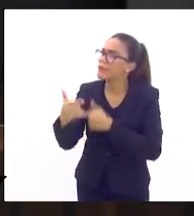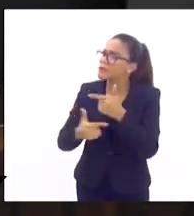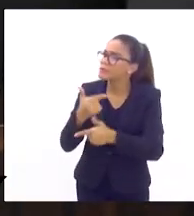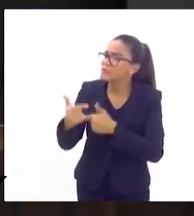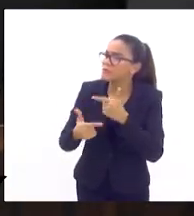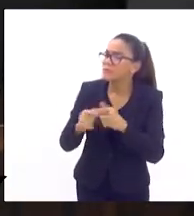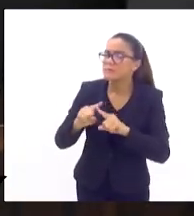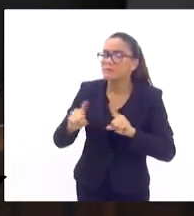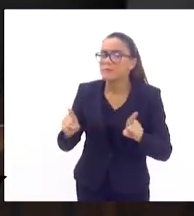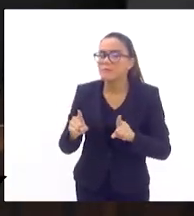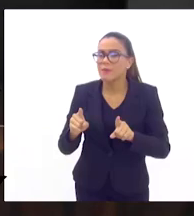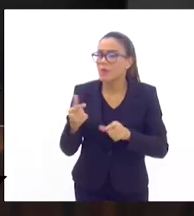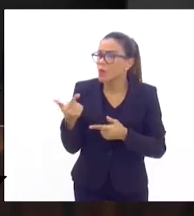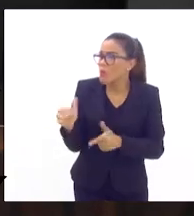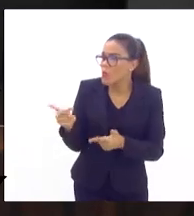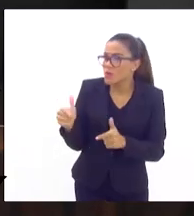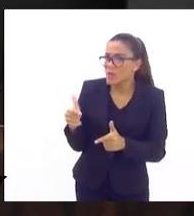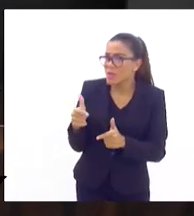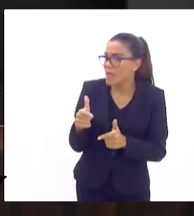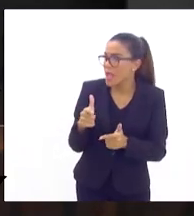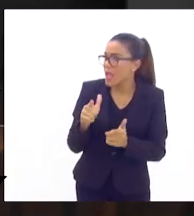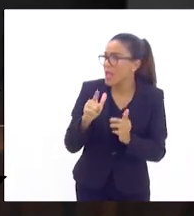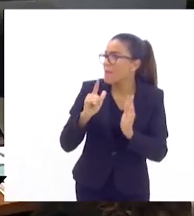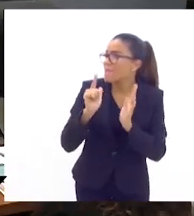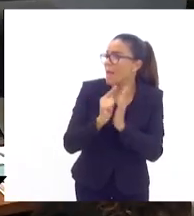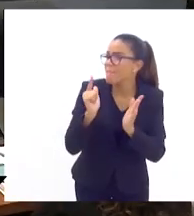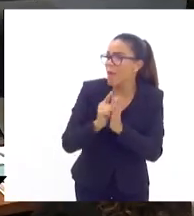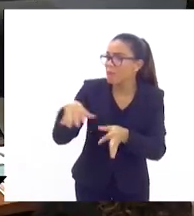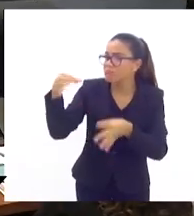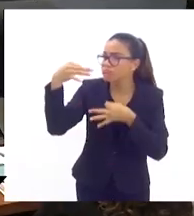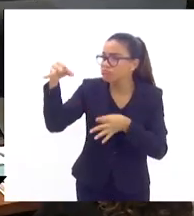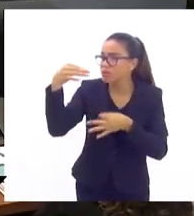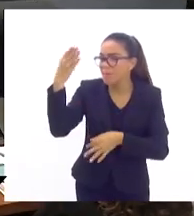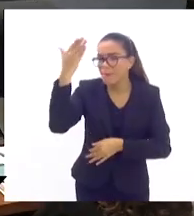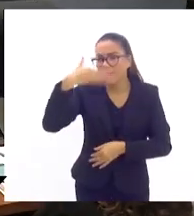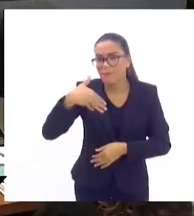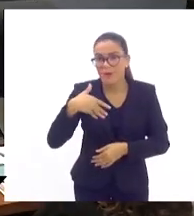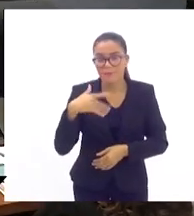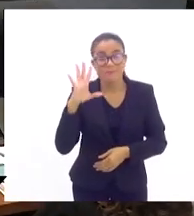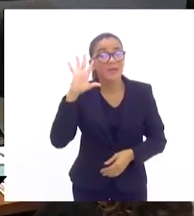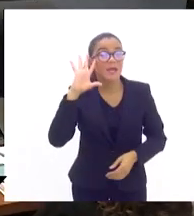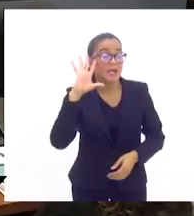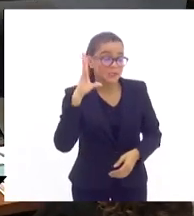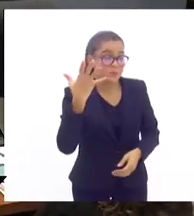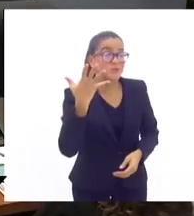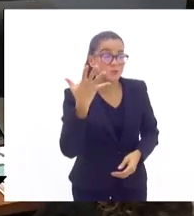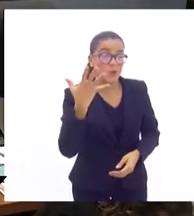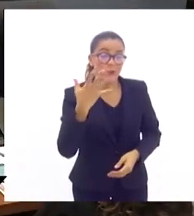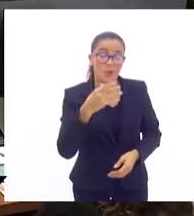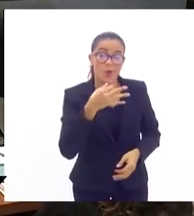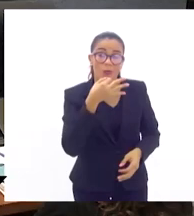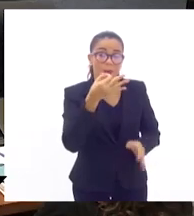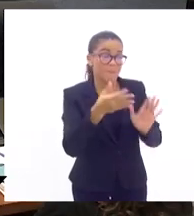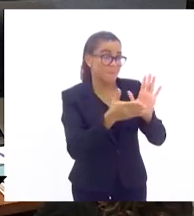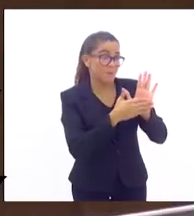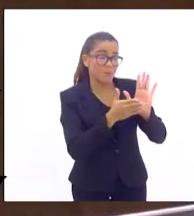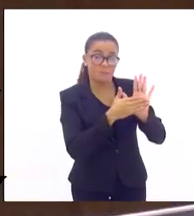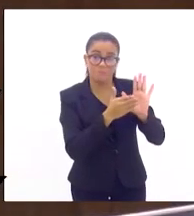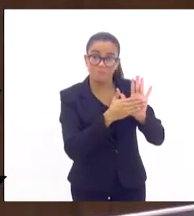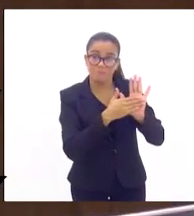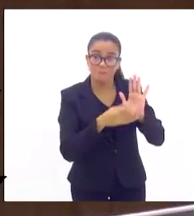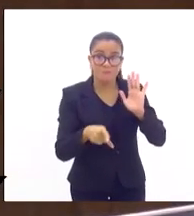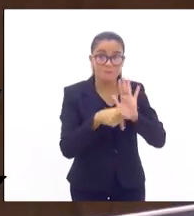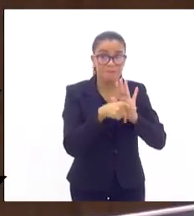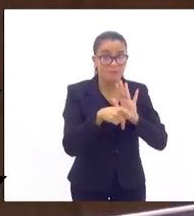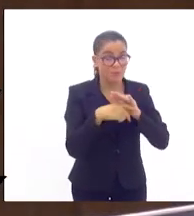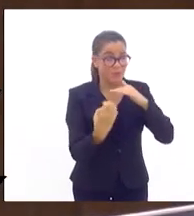tem o serviço protocolo aberto? Deputado, a solução está proposta pela concessão, pela concessionária.